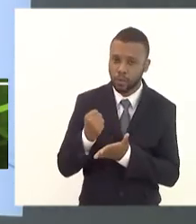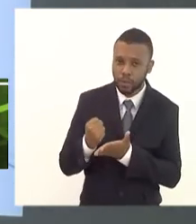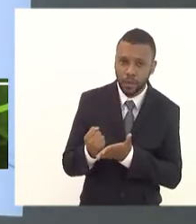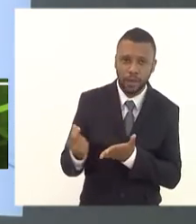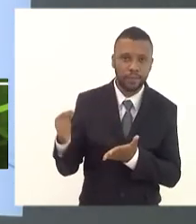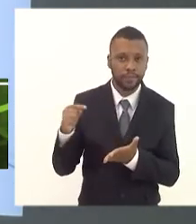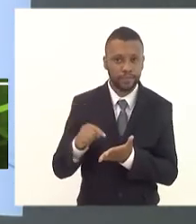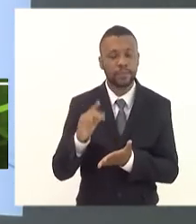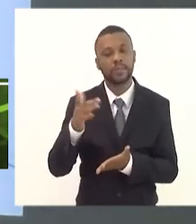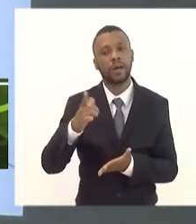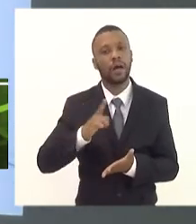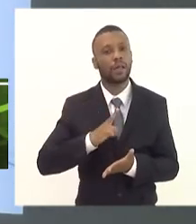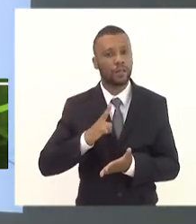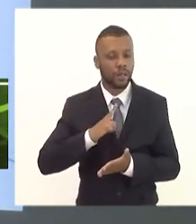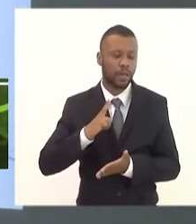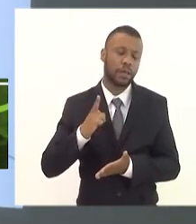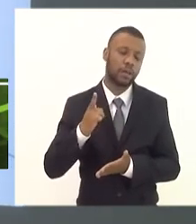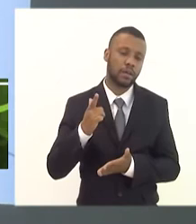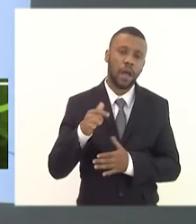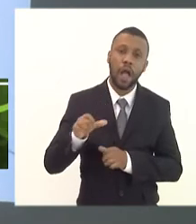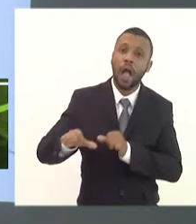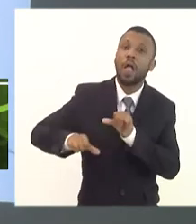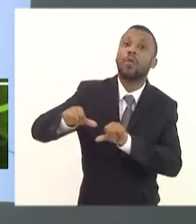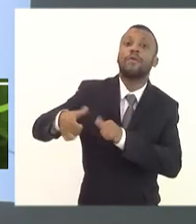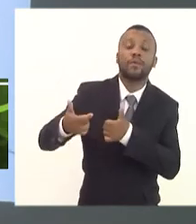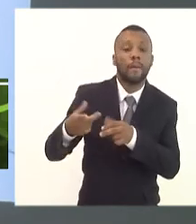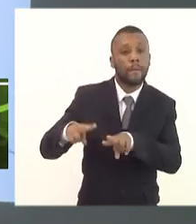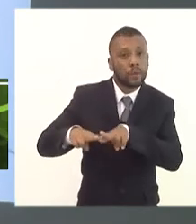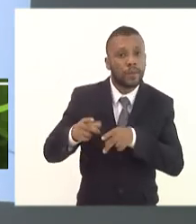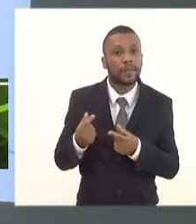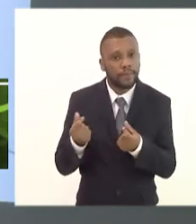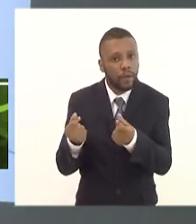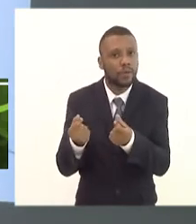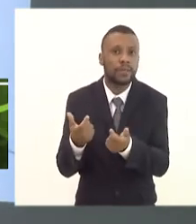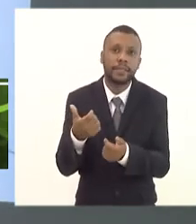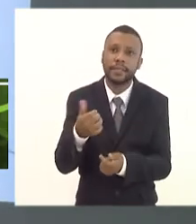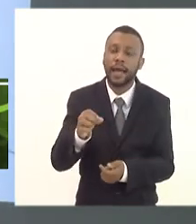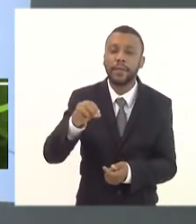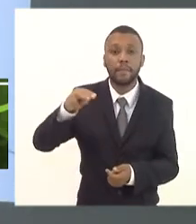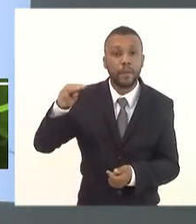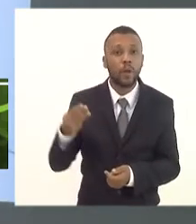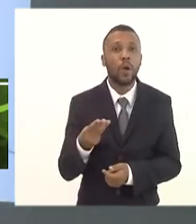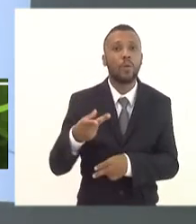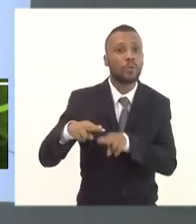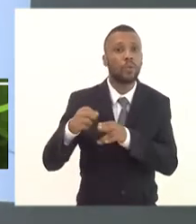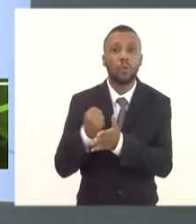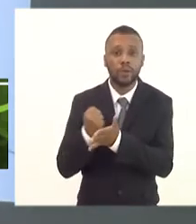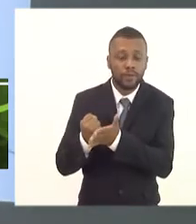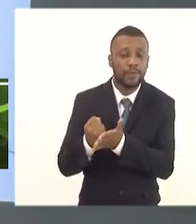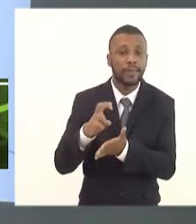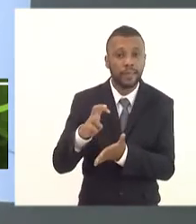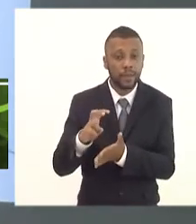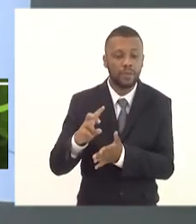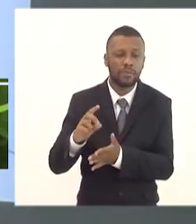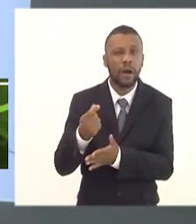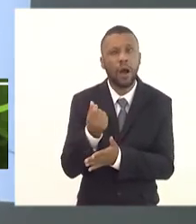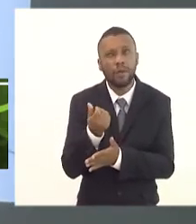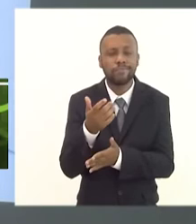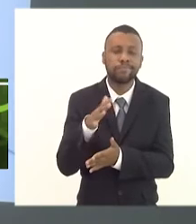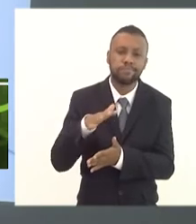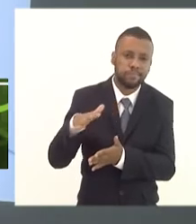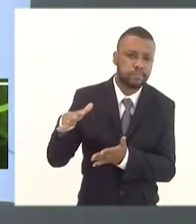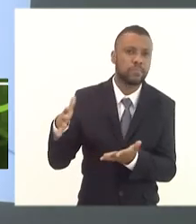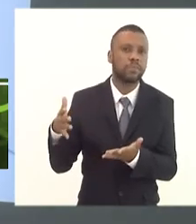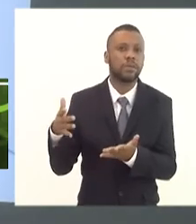esse aí já teve renovação, por isso esse valor de 10 milhões, na verdade o contrato dele foi 5 alguma coisa, é, com a renovação do